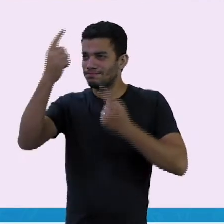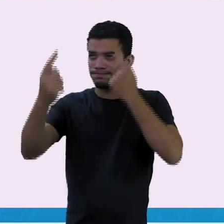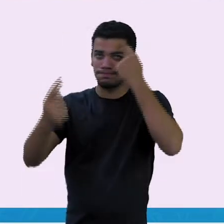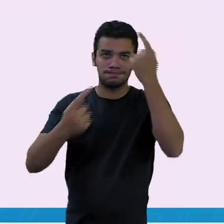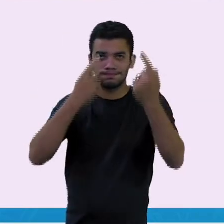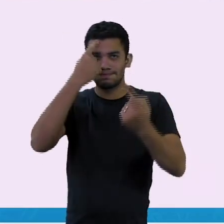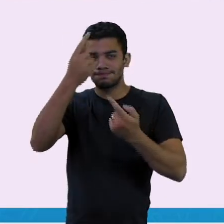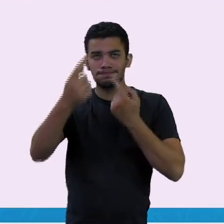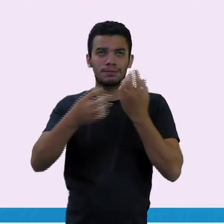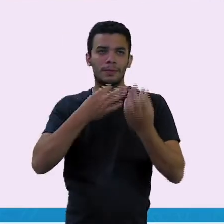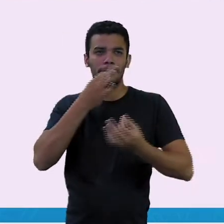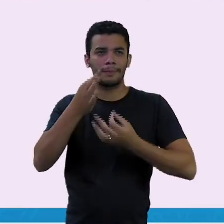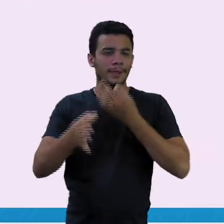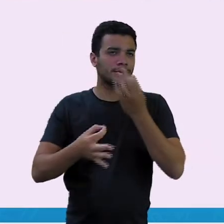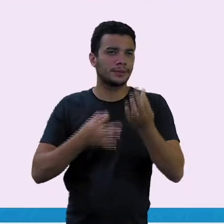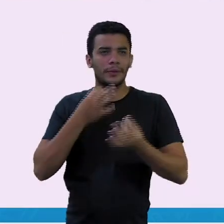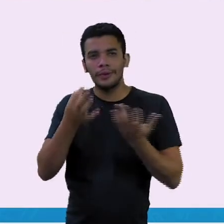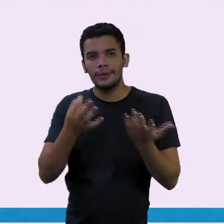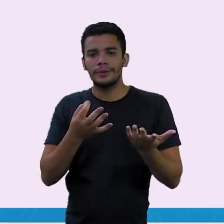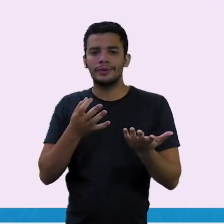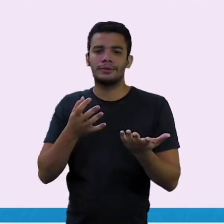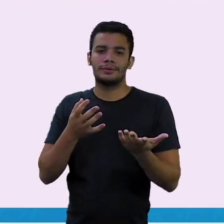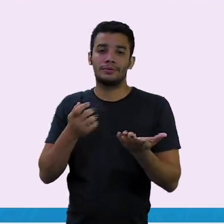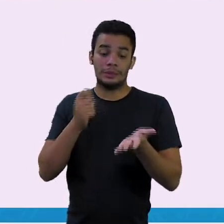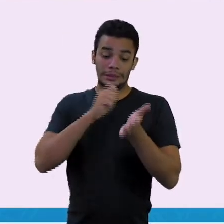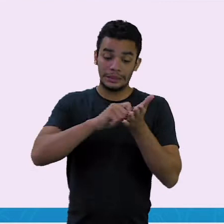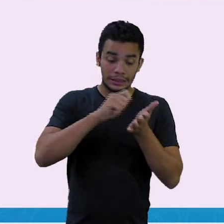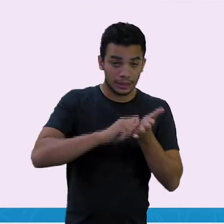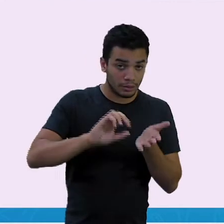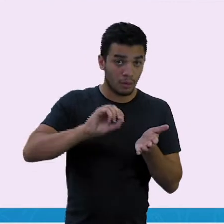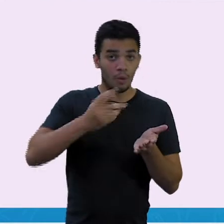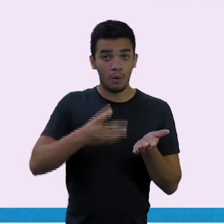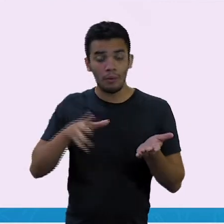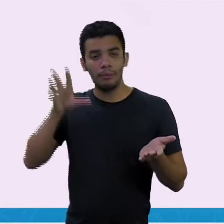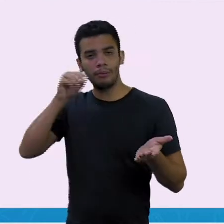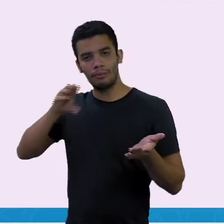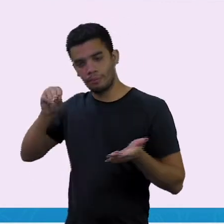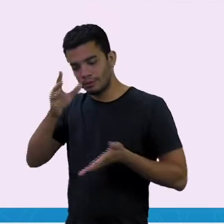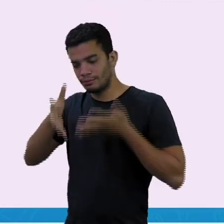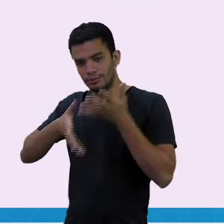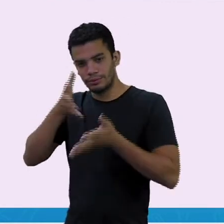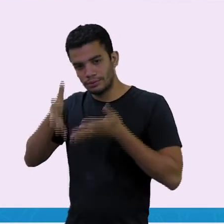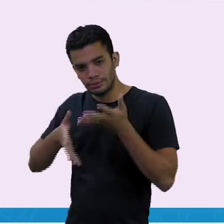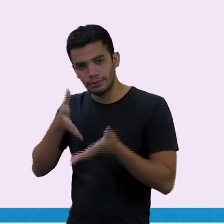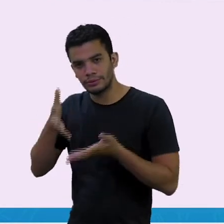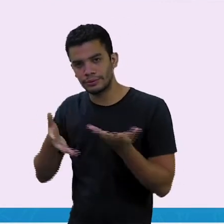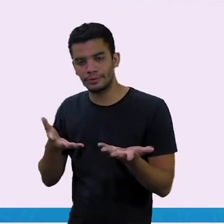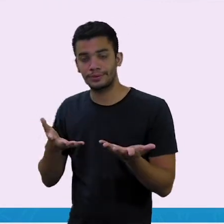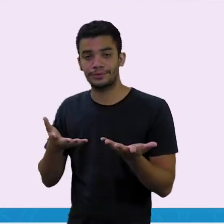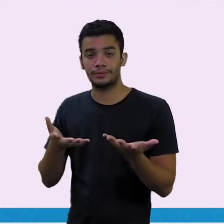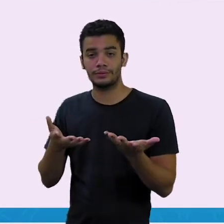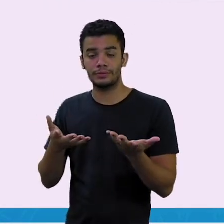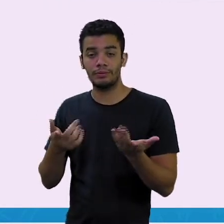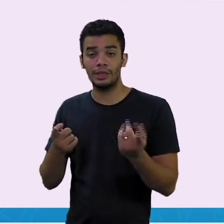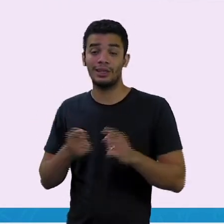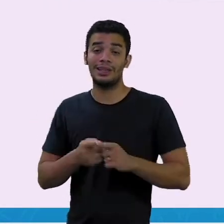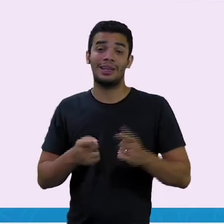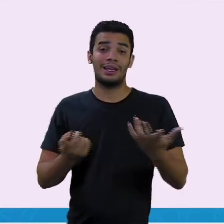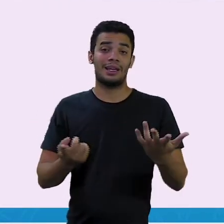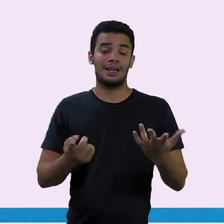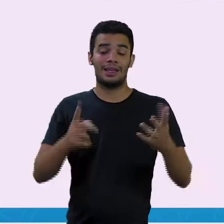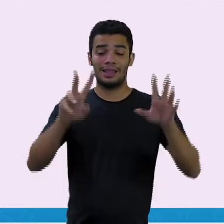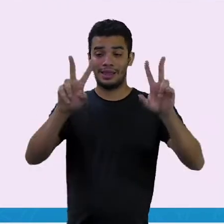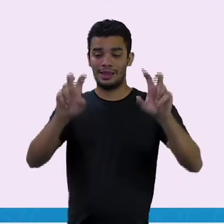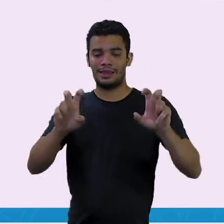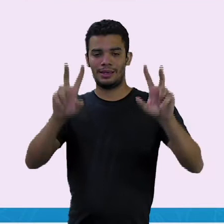A temática é o assunto principal do texto, é a que aquele texto se refere. E